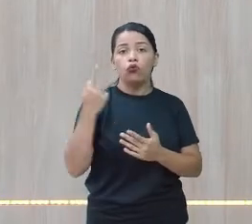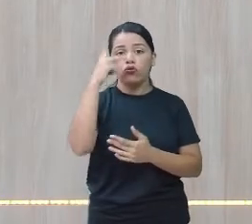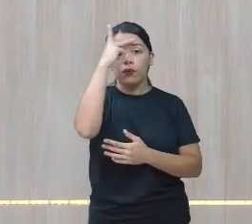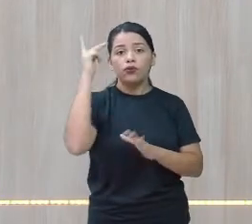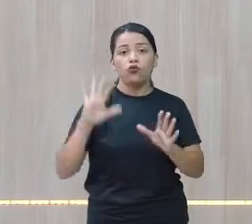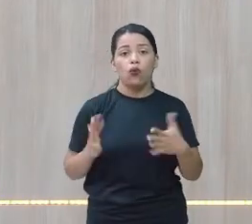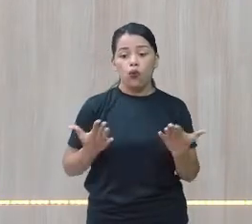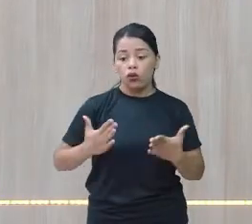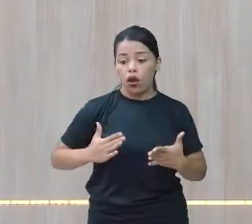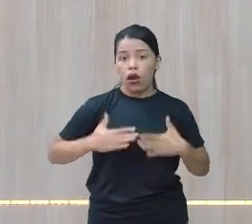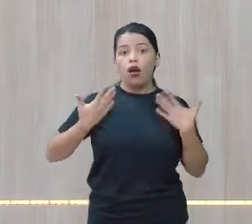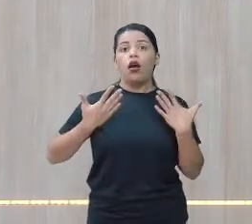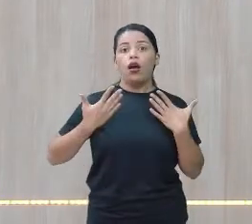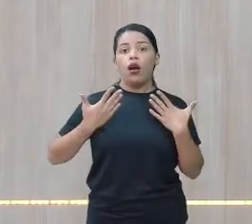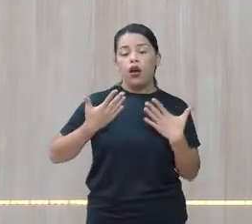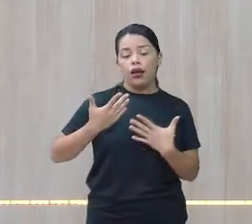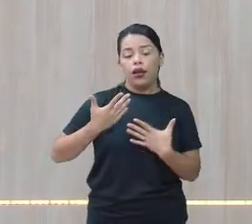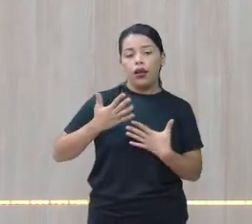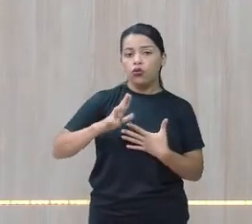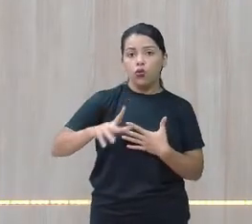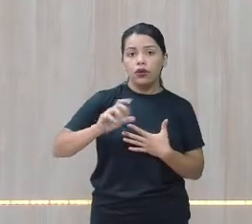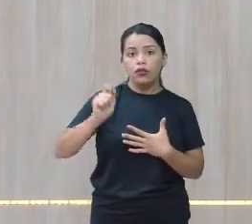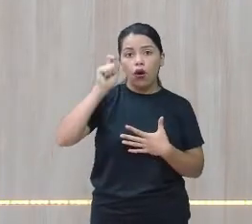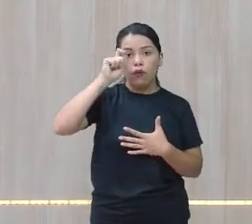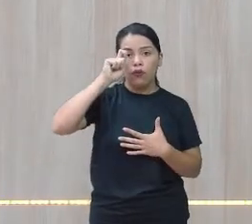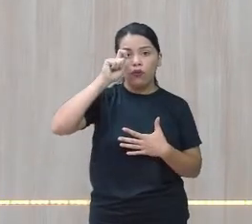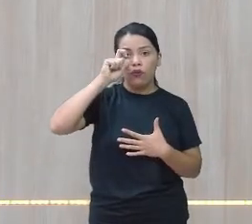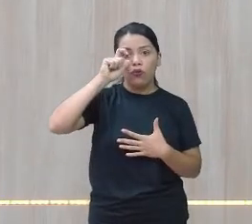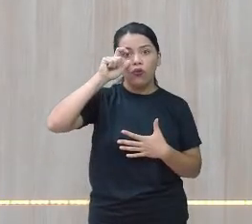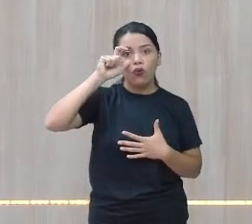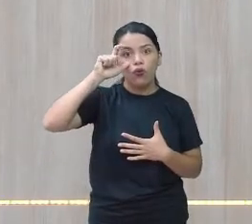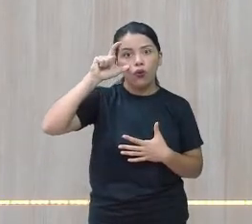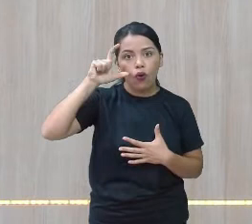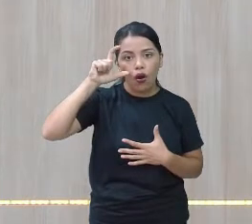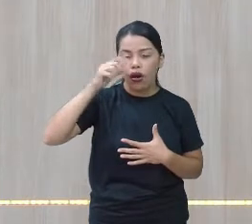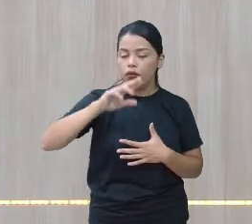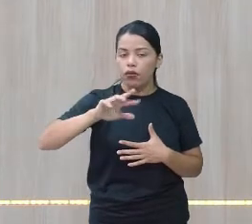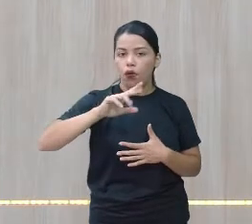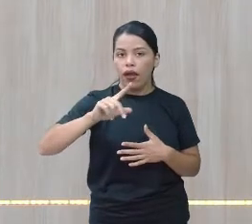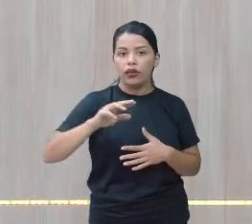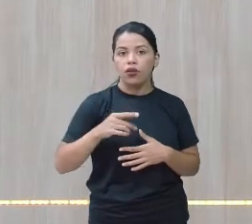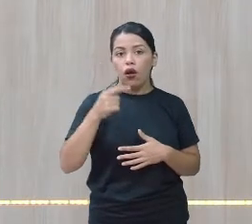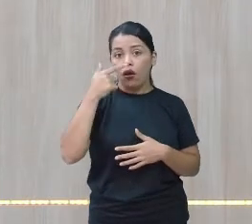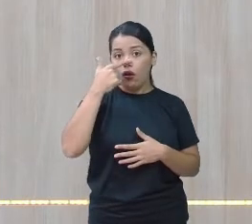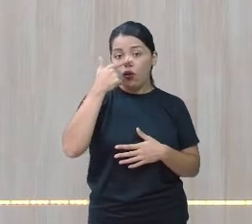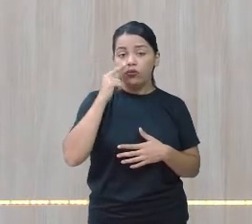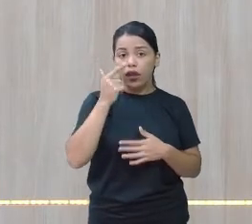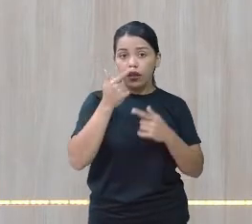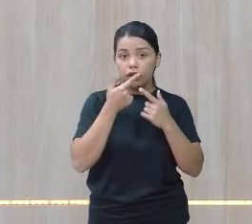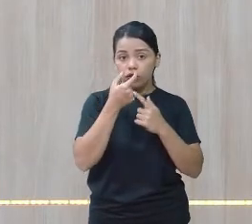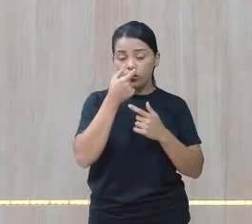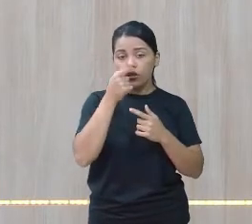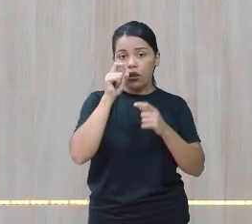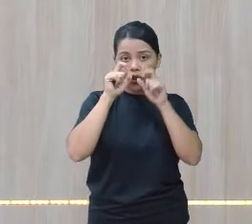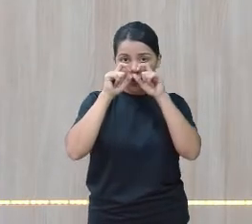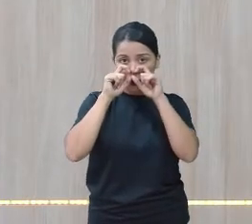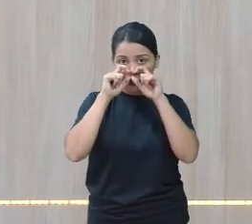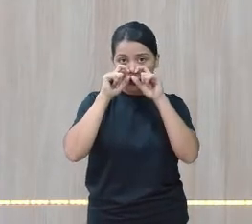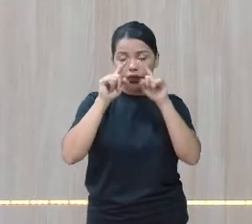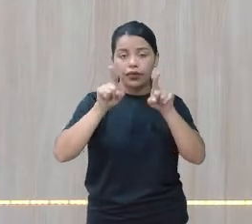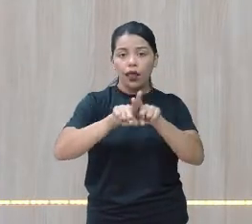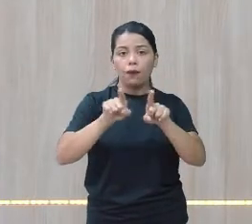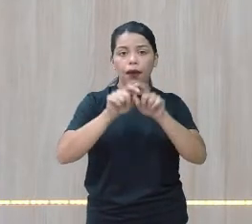é interessante que não é só a questão da pupila que dilata, né, até mesmo as fossas nasais, as narinas também se abrem, para